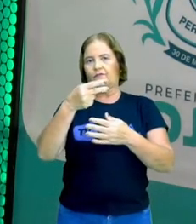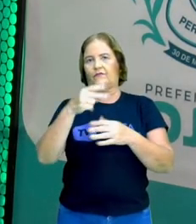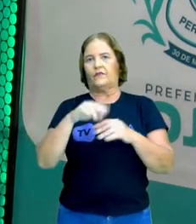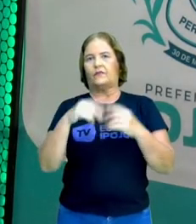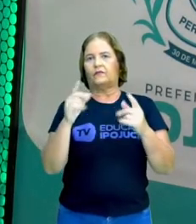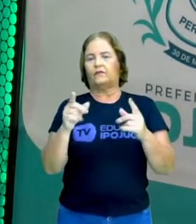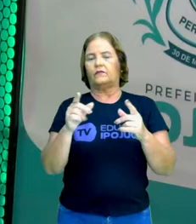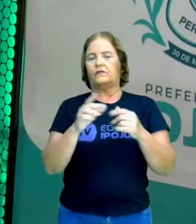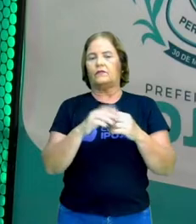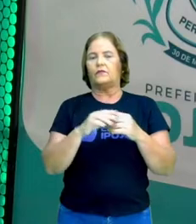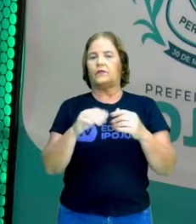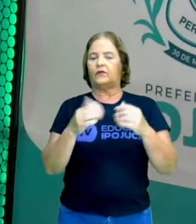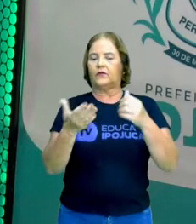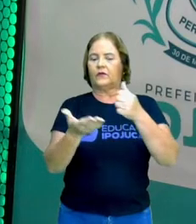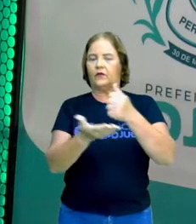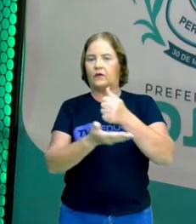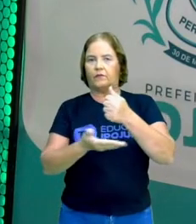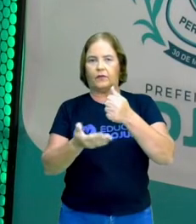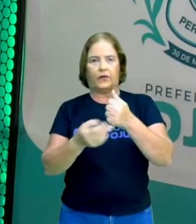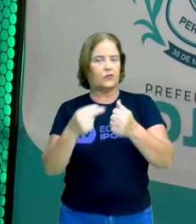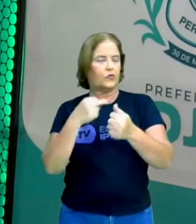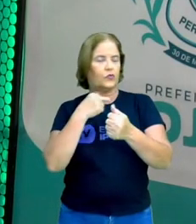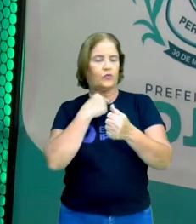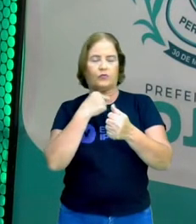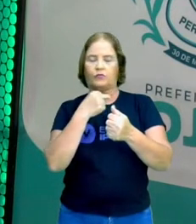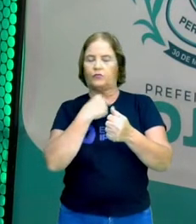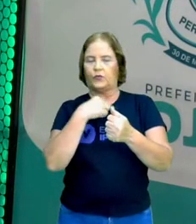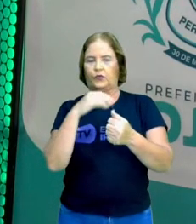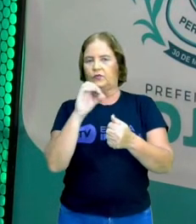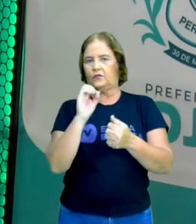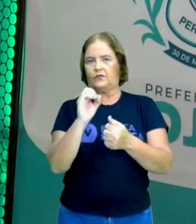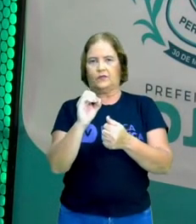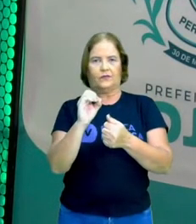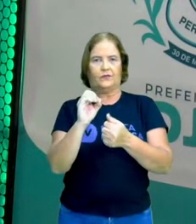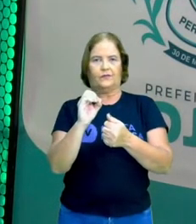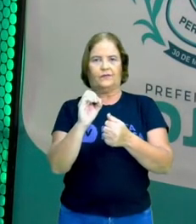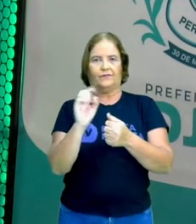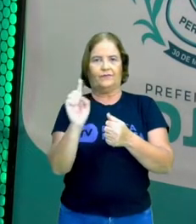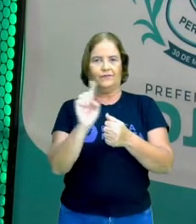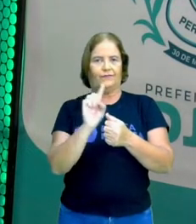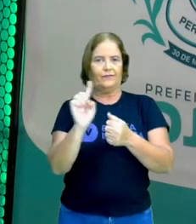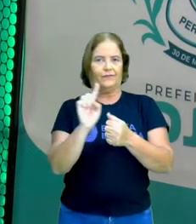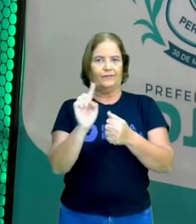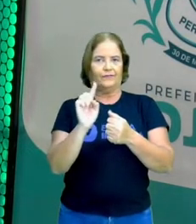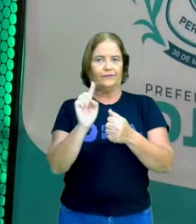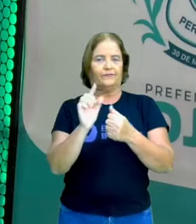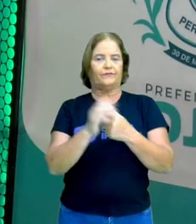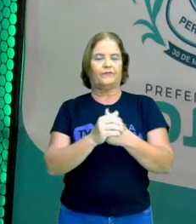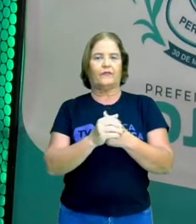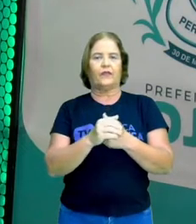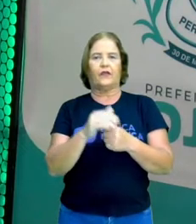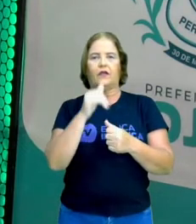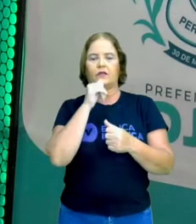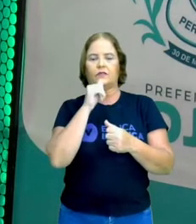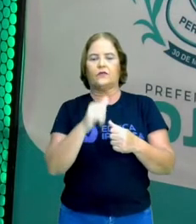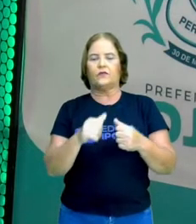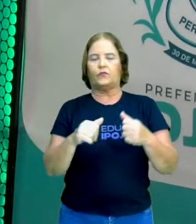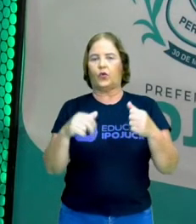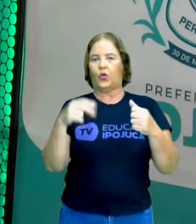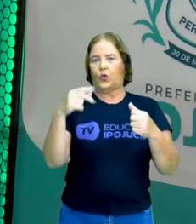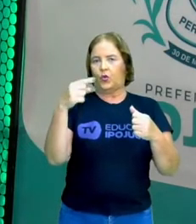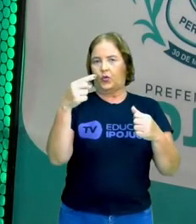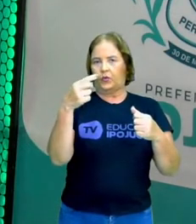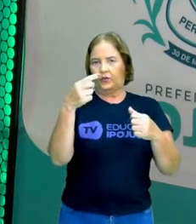nesse caso a base não pode ser zero, ok? Vamos dar um exemplo aqui. 2 elevado